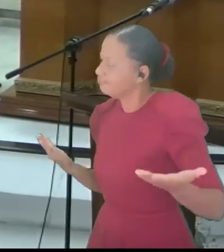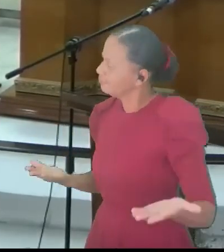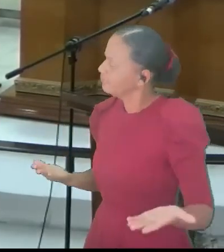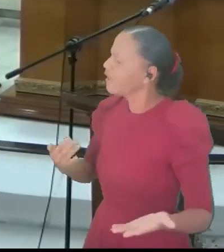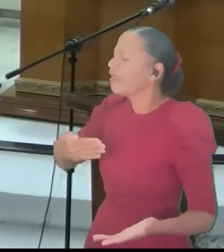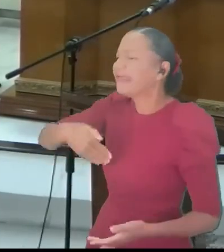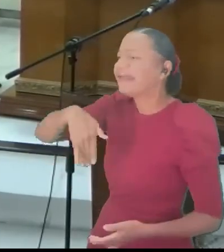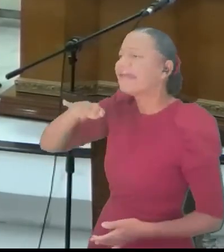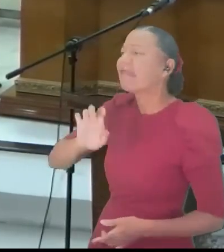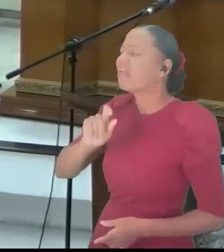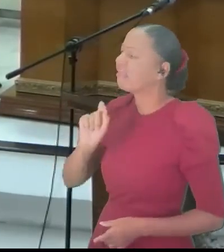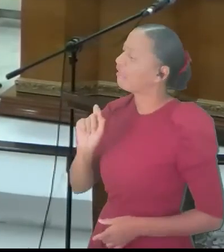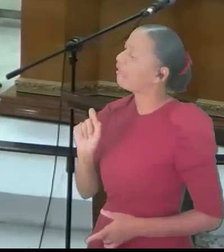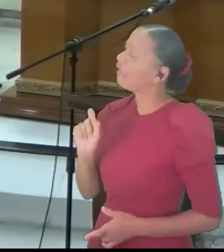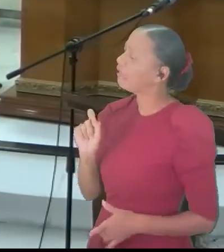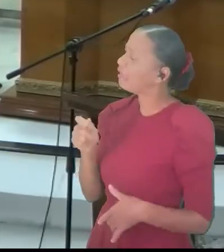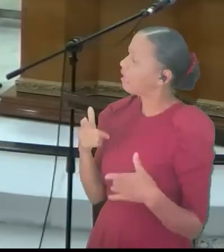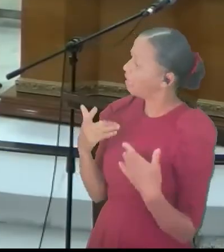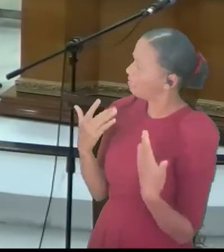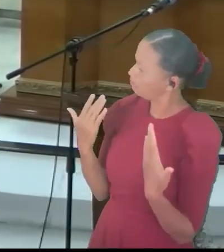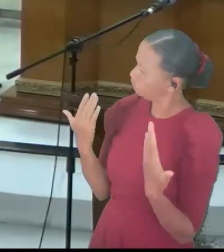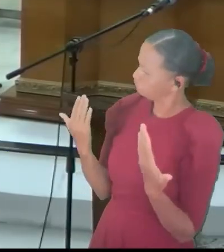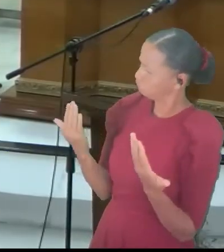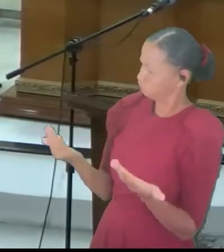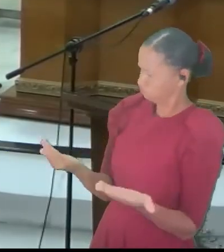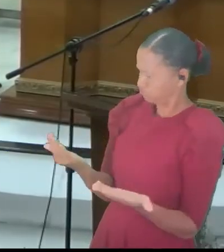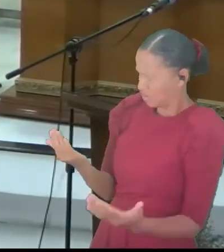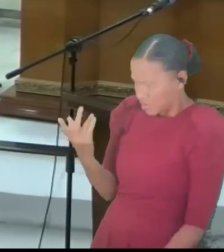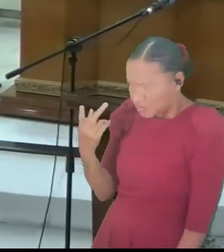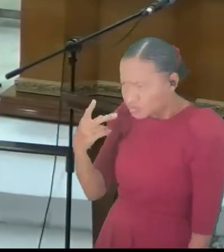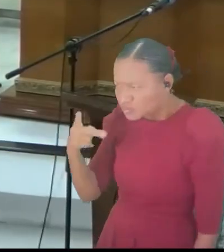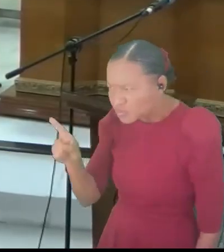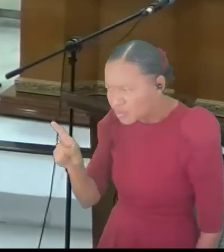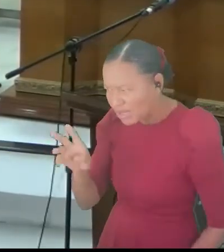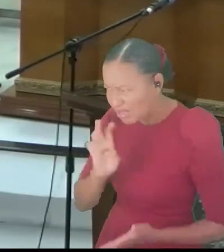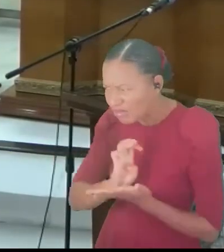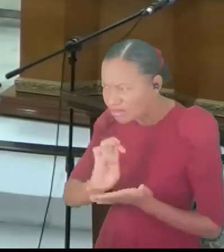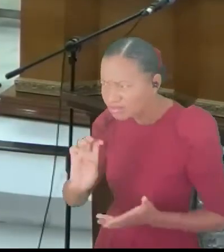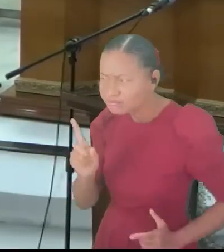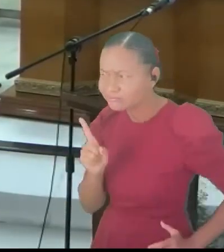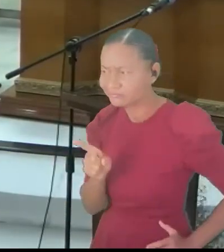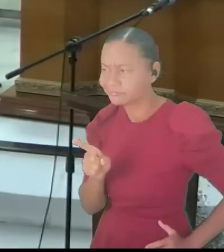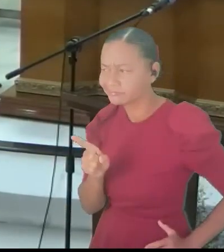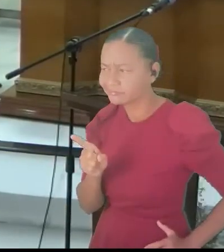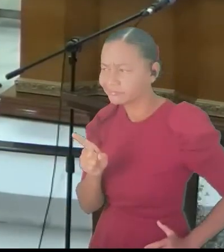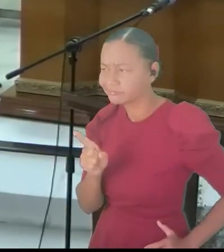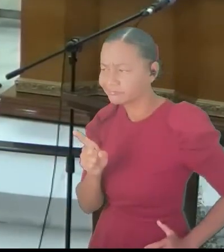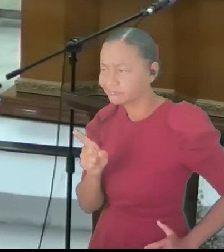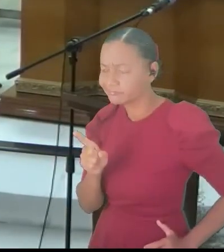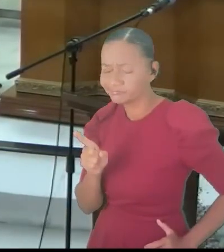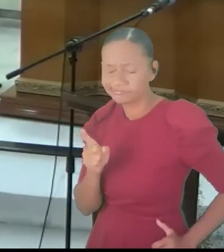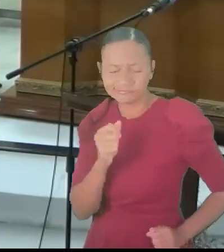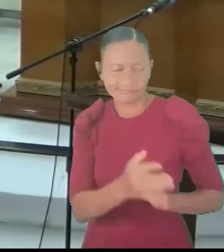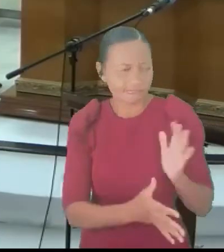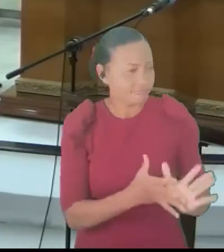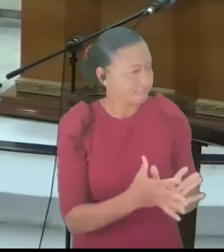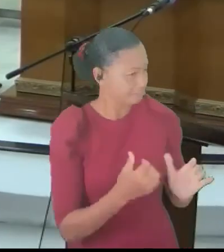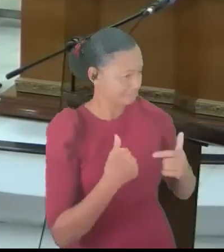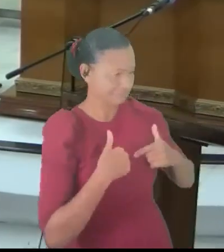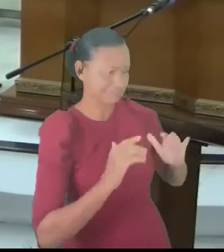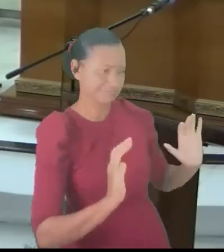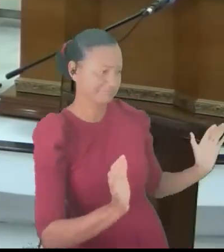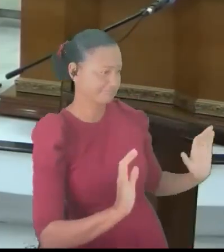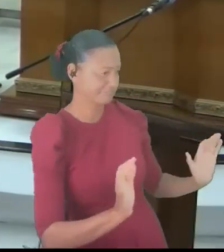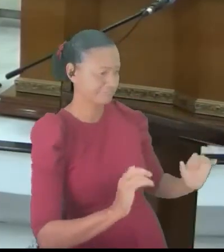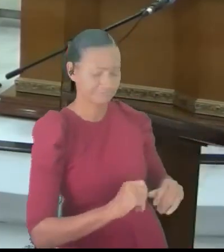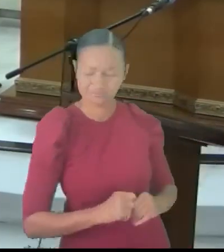quem és, pois? És tu Elias? E disse: não sou.